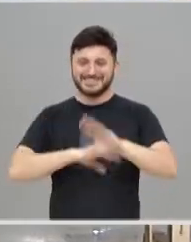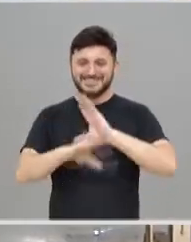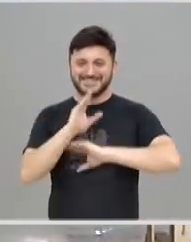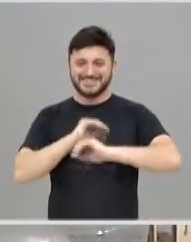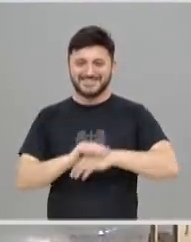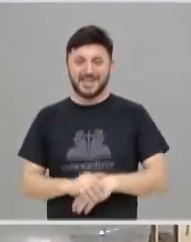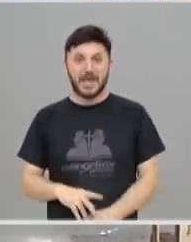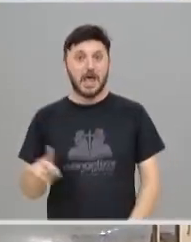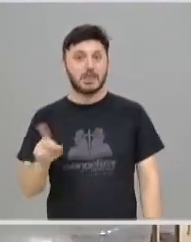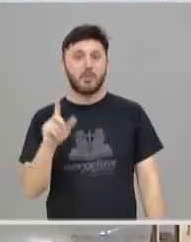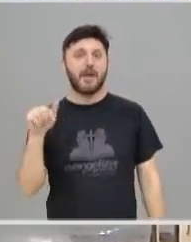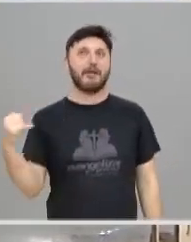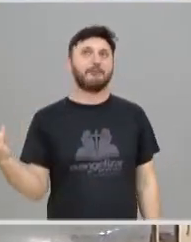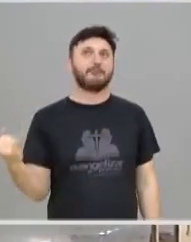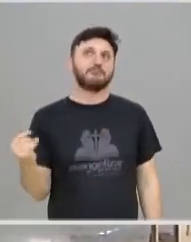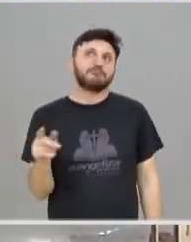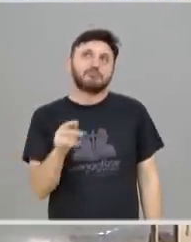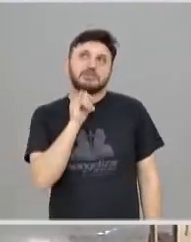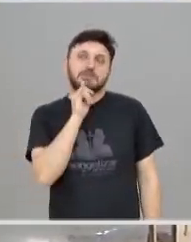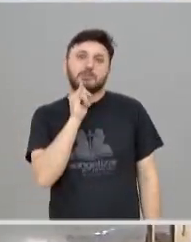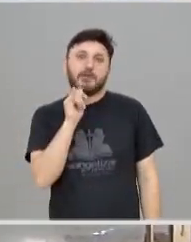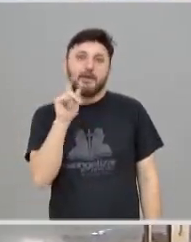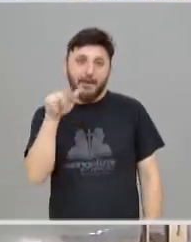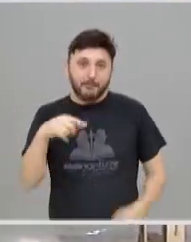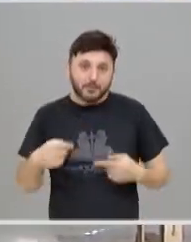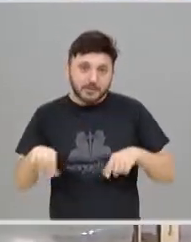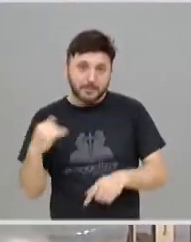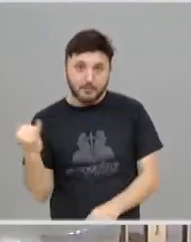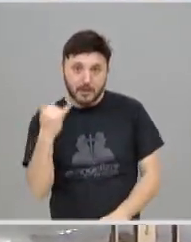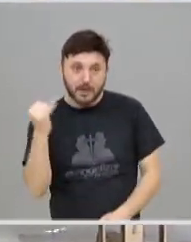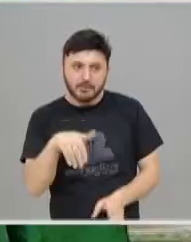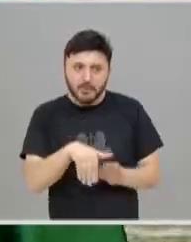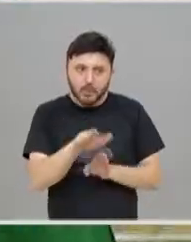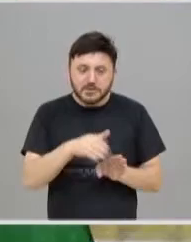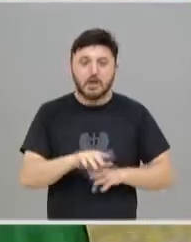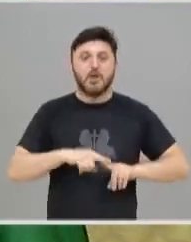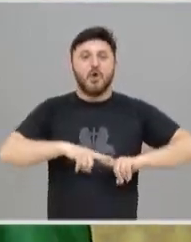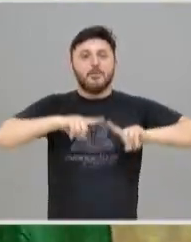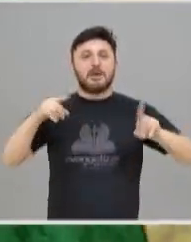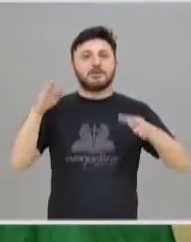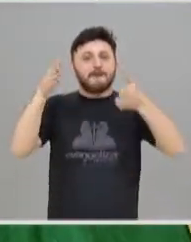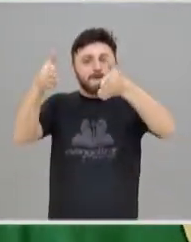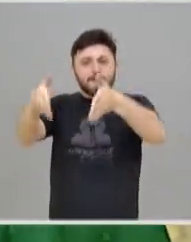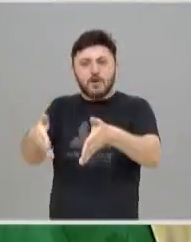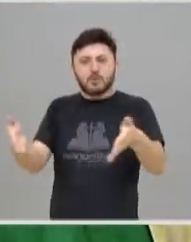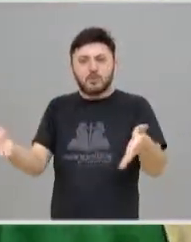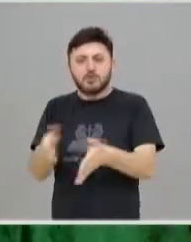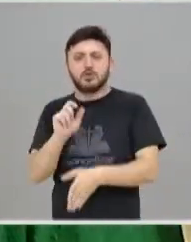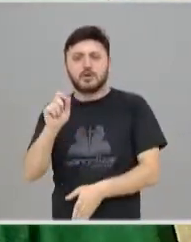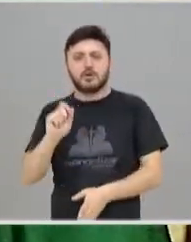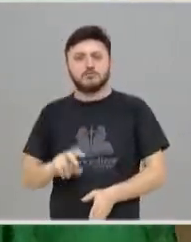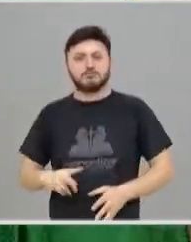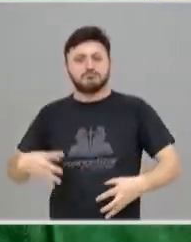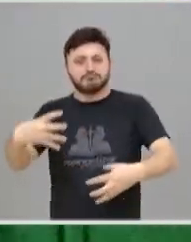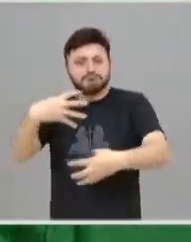Não que ela não é importante, mas eu gostaria de focar hoje num